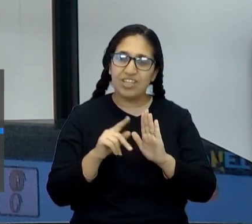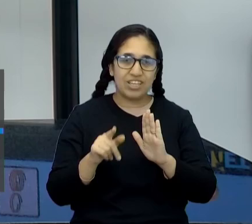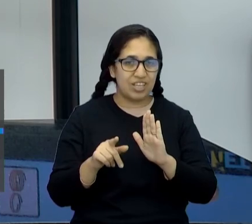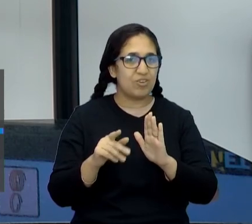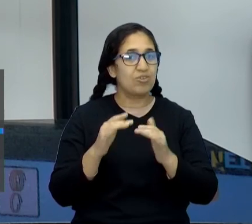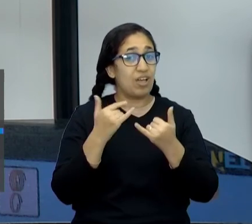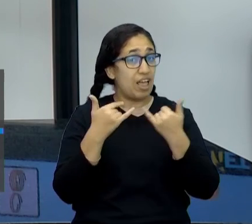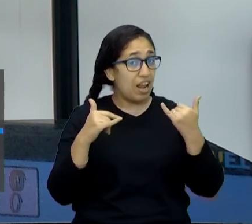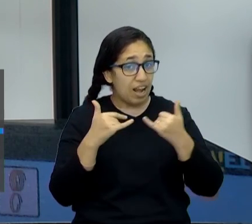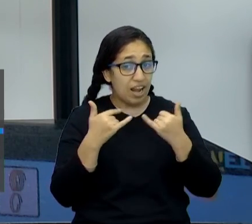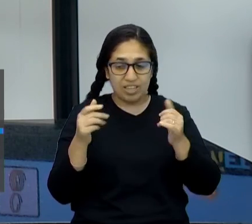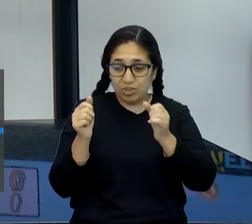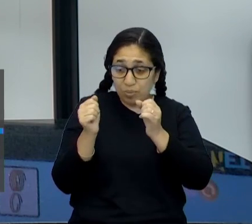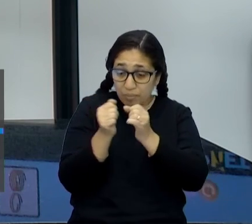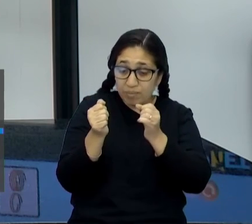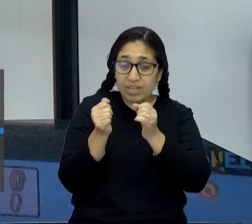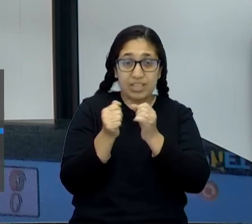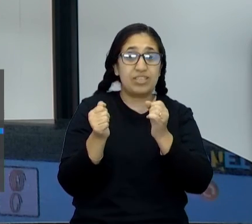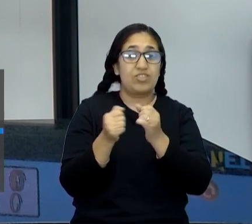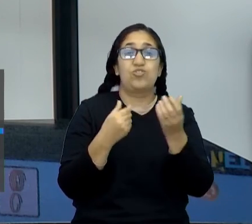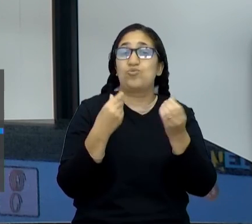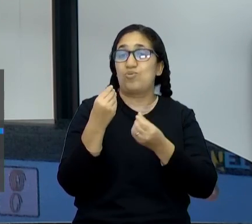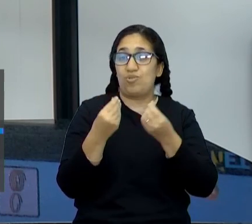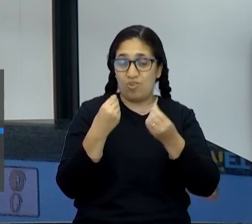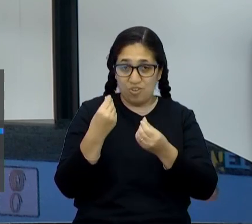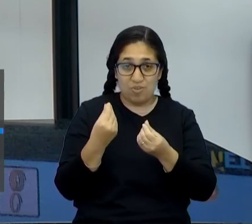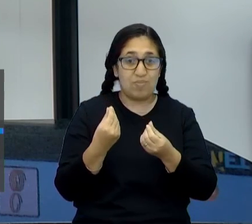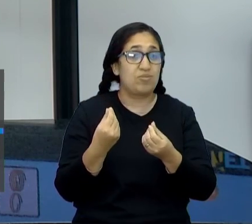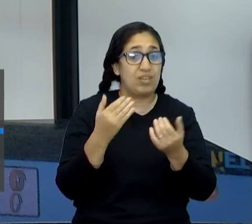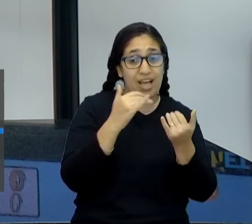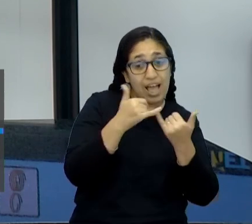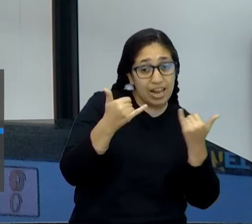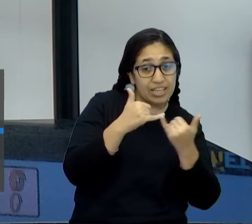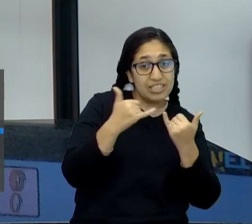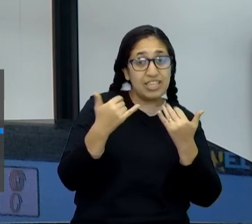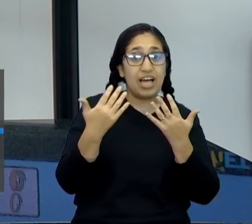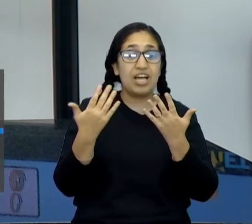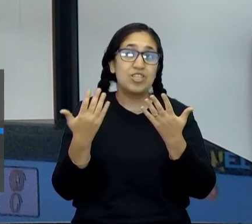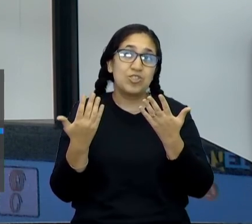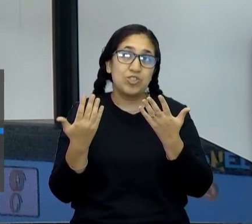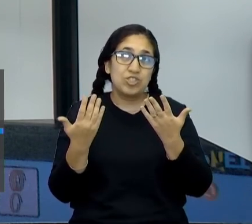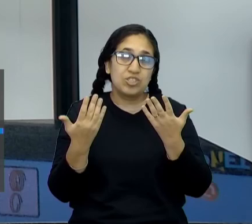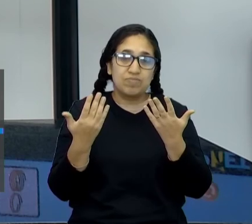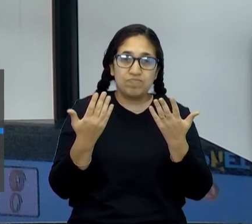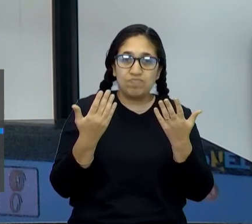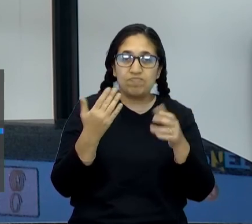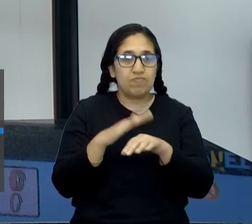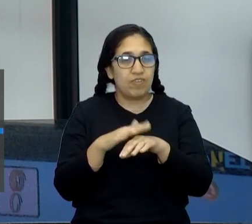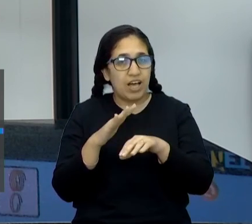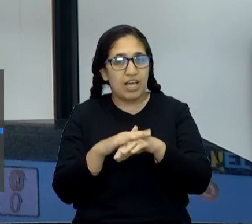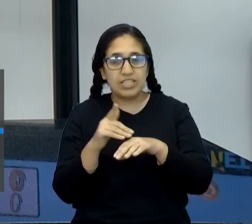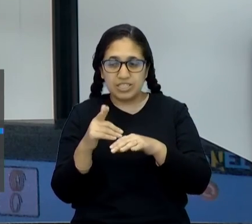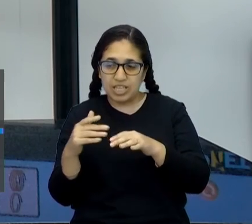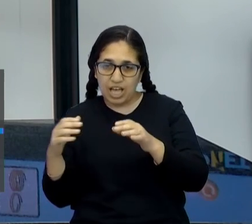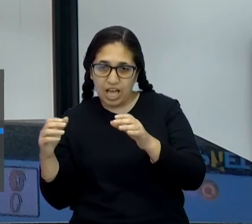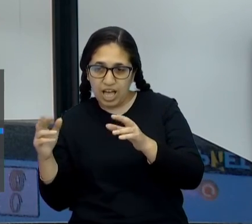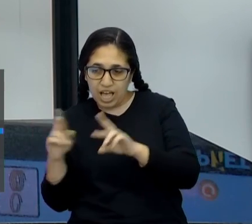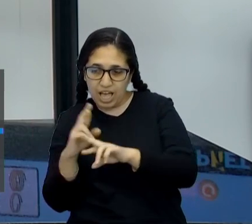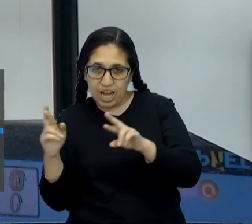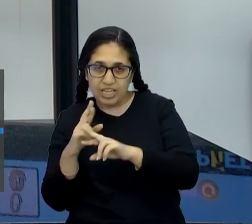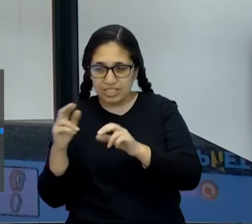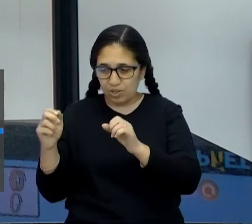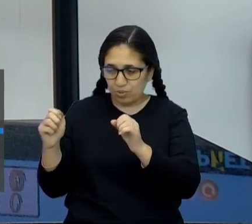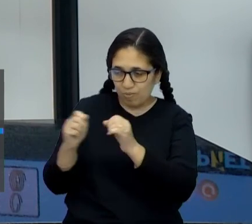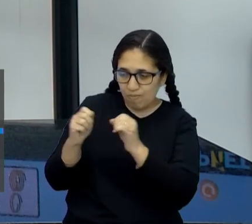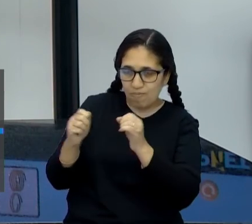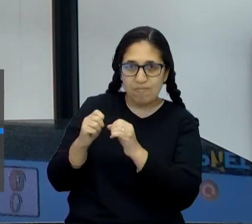sobre eletromagnetismo, explica como é que a eletricidade é produzida através da relação entre